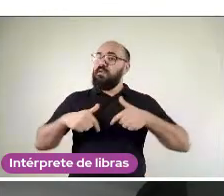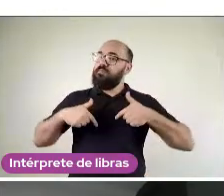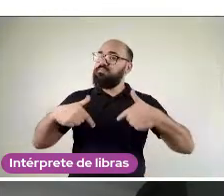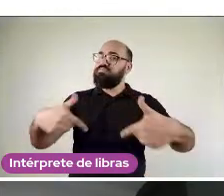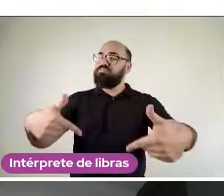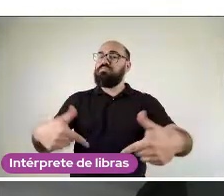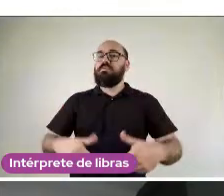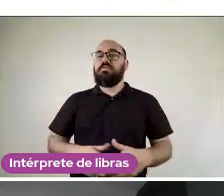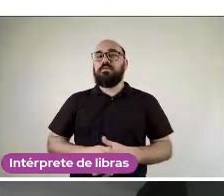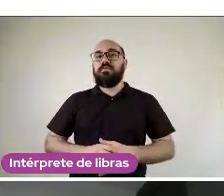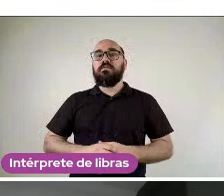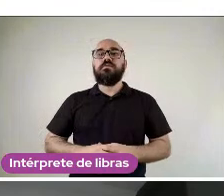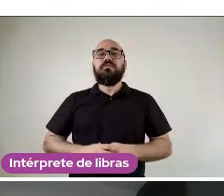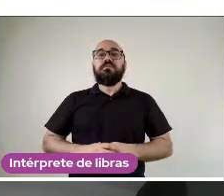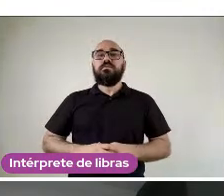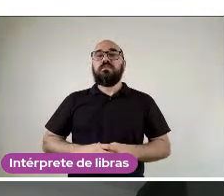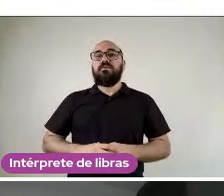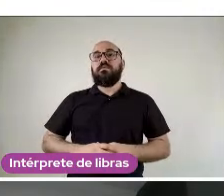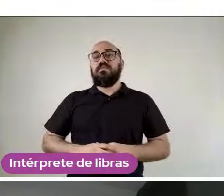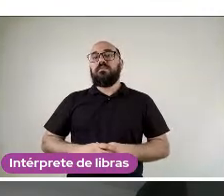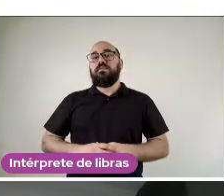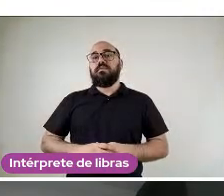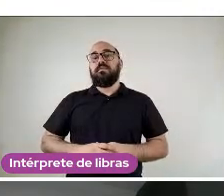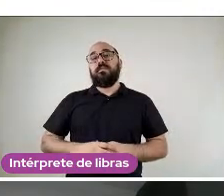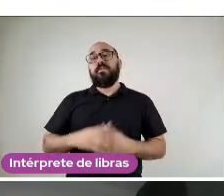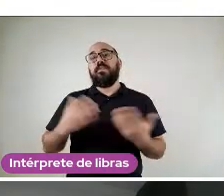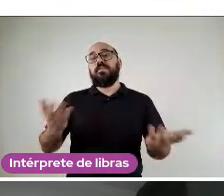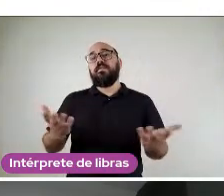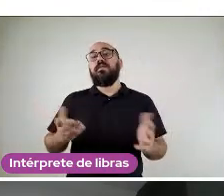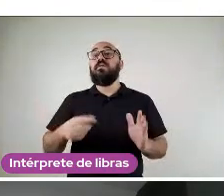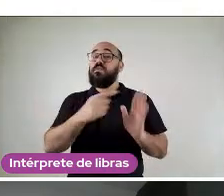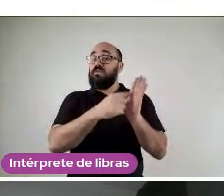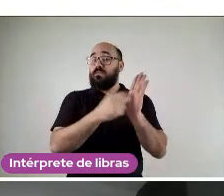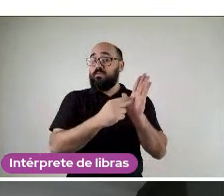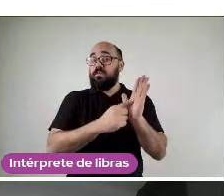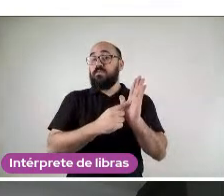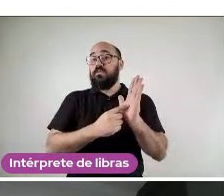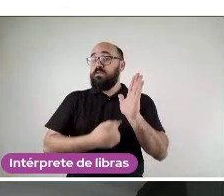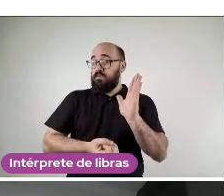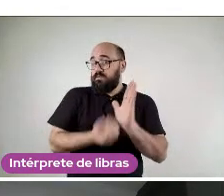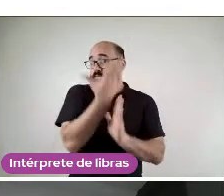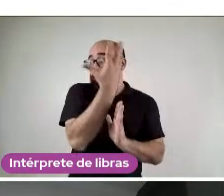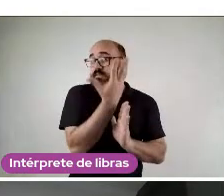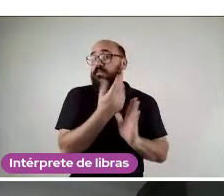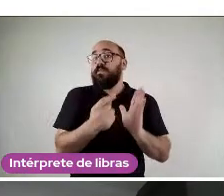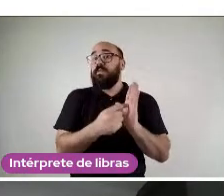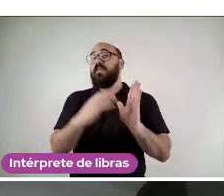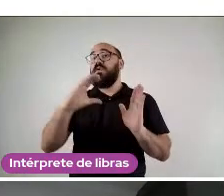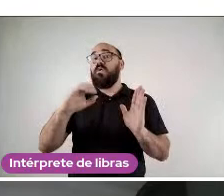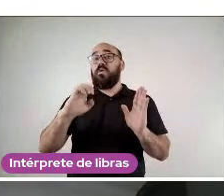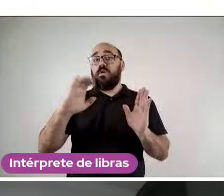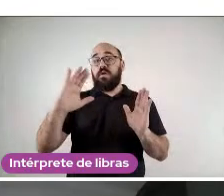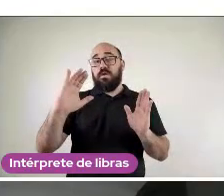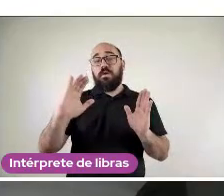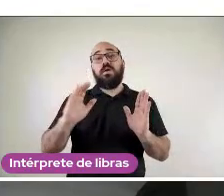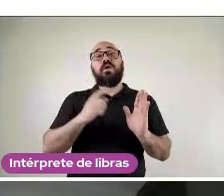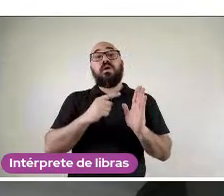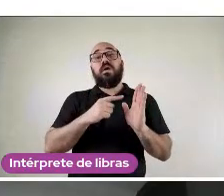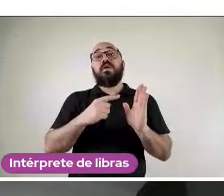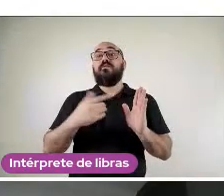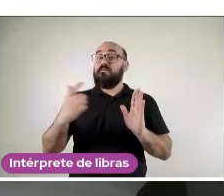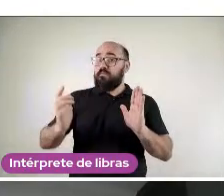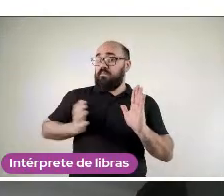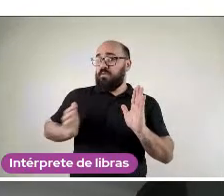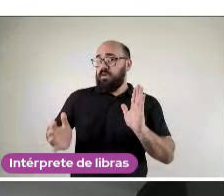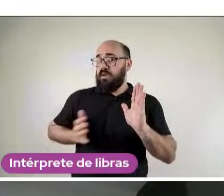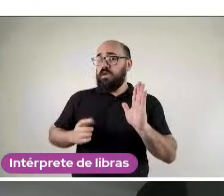Oceanográfica Intergovernamental da COI, assim que ela foi promulgada. E o processo preparatório foi um processo muito rico, que começou imediatamente